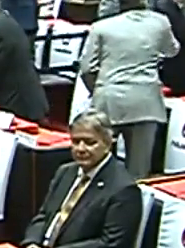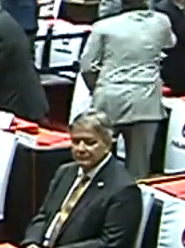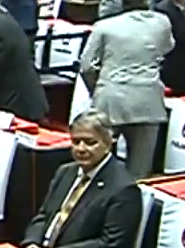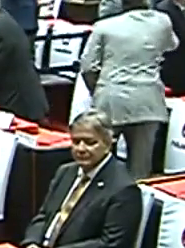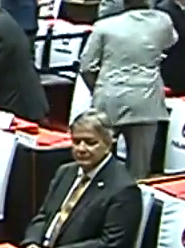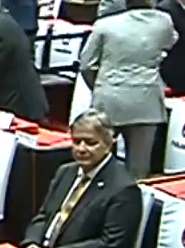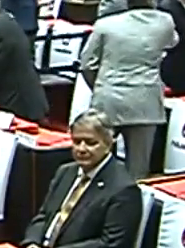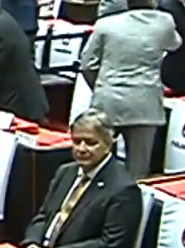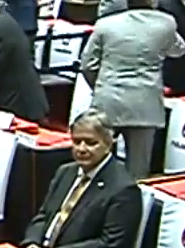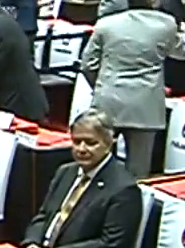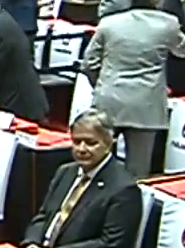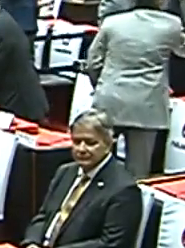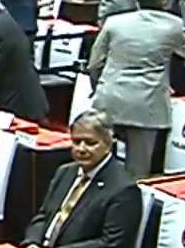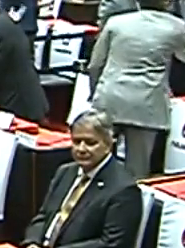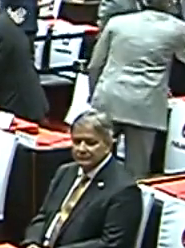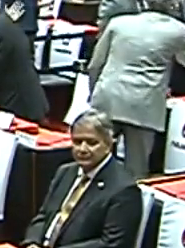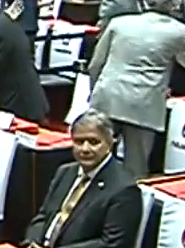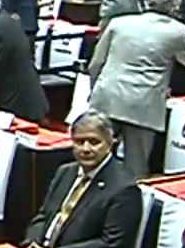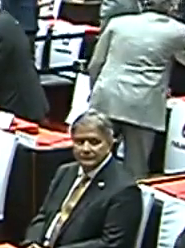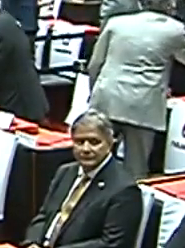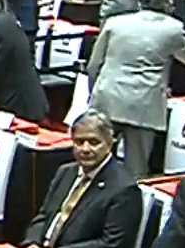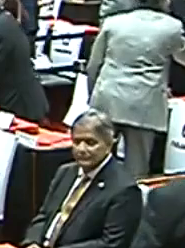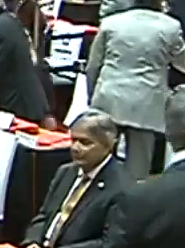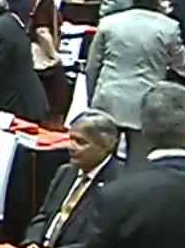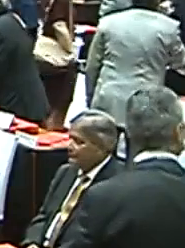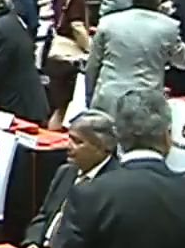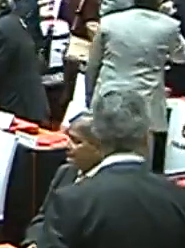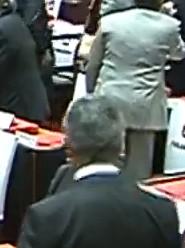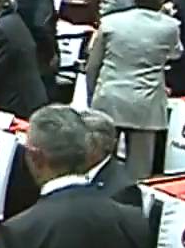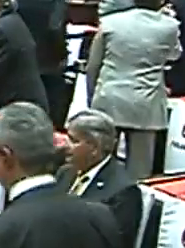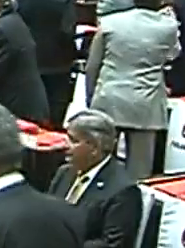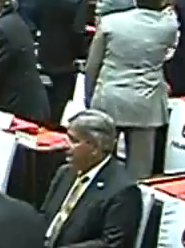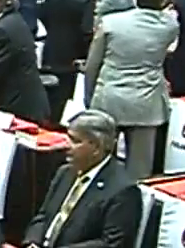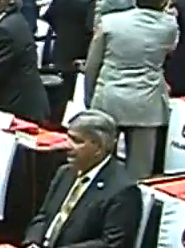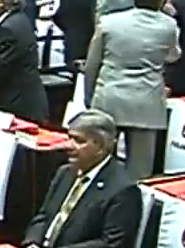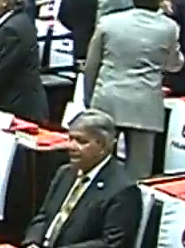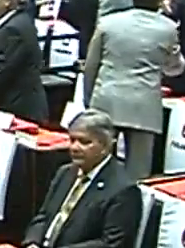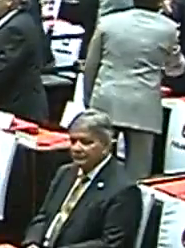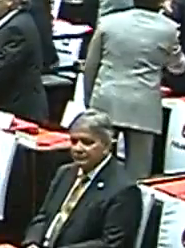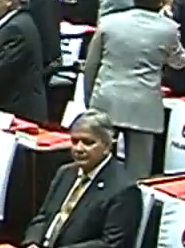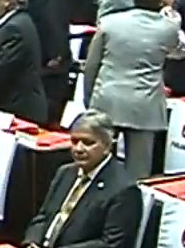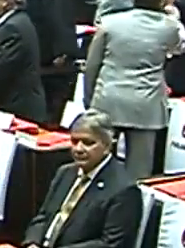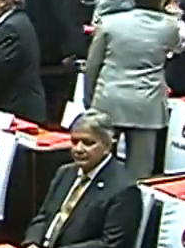também o presidente do Tribunal de Justiça e também pelo governador Romeu Zema, que